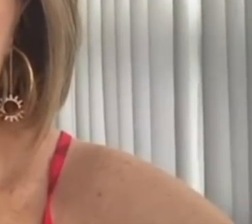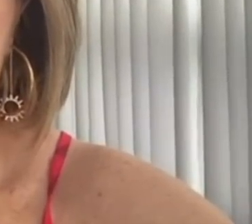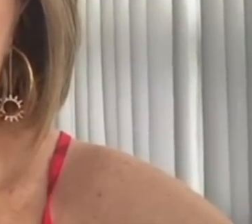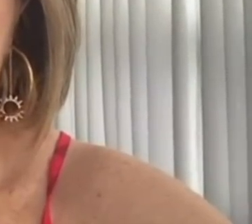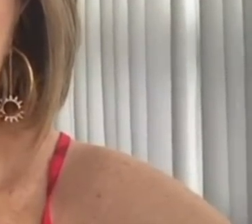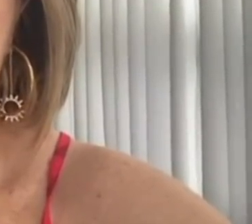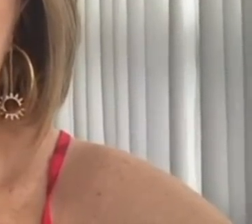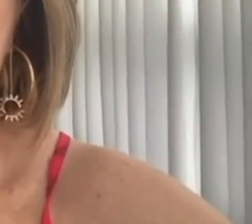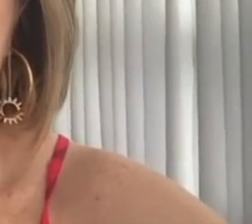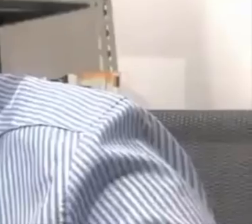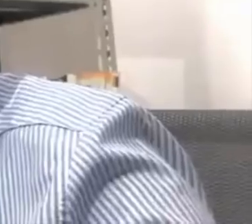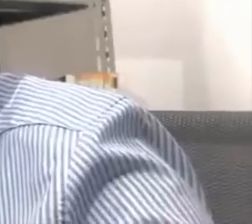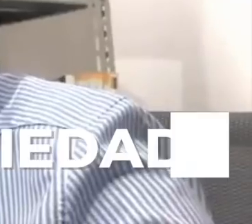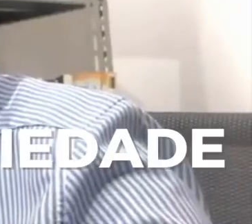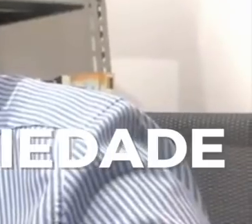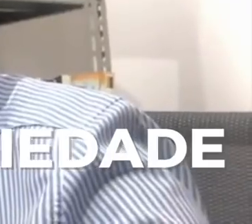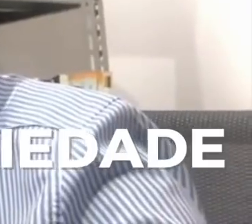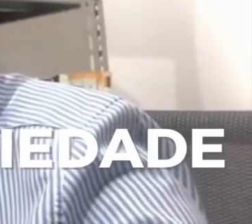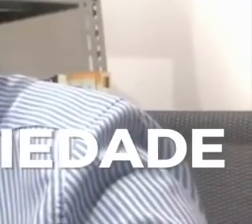Desigualdades.